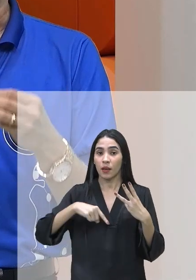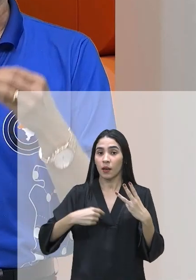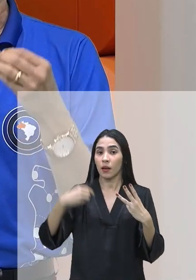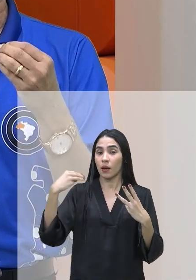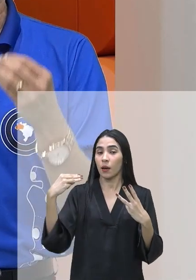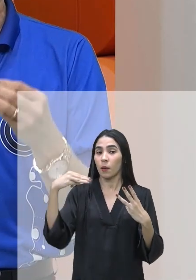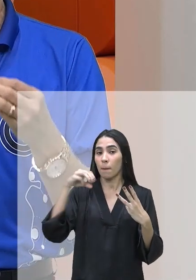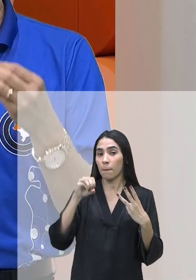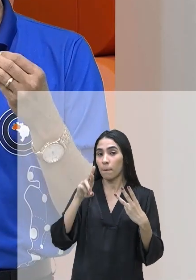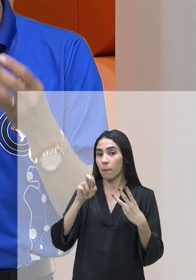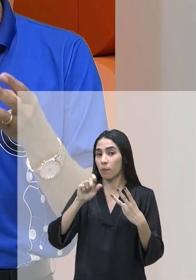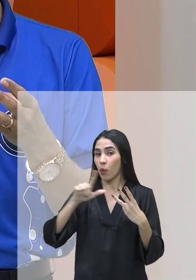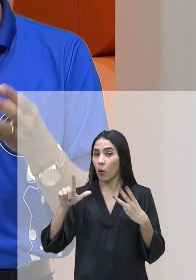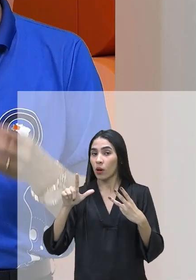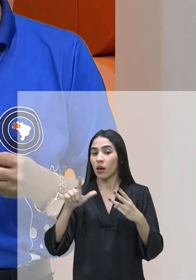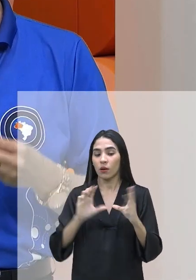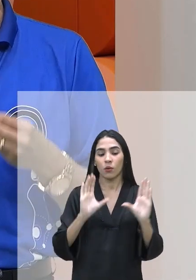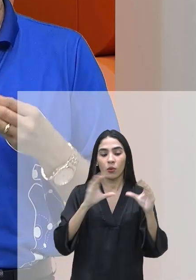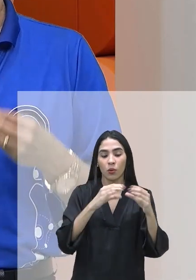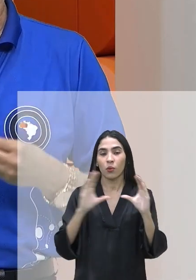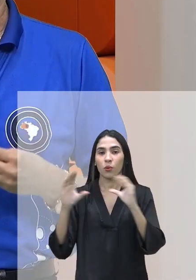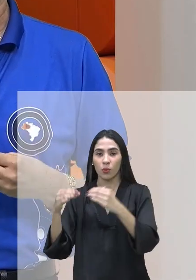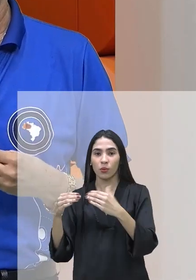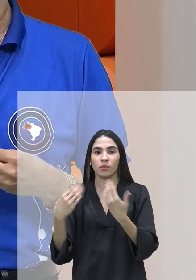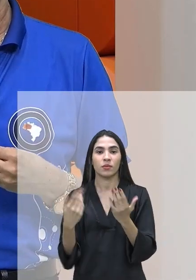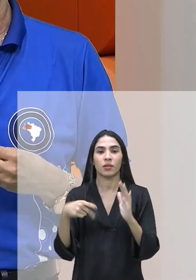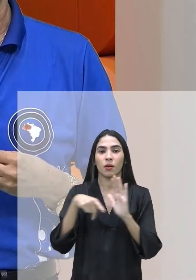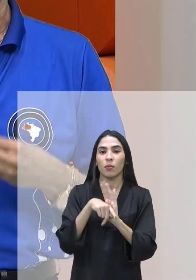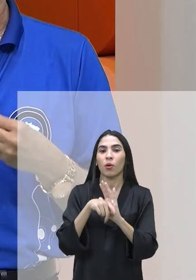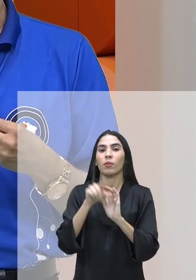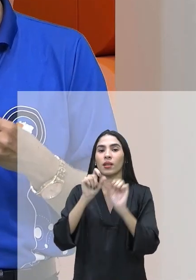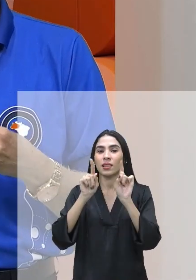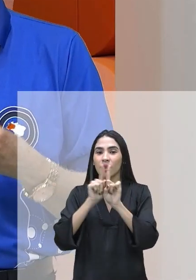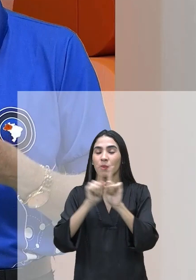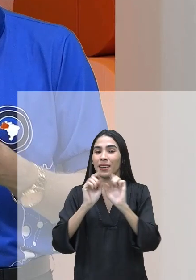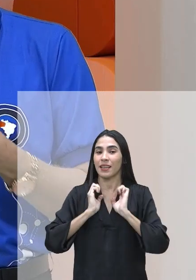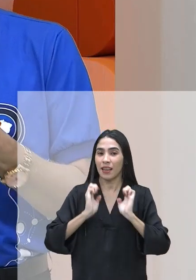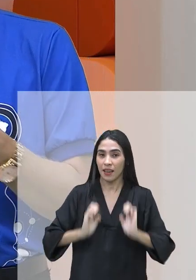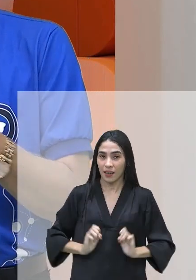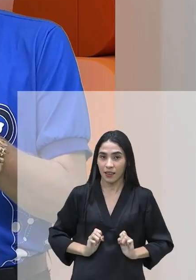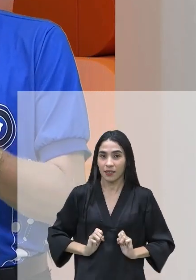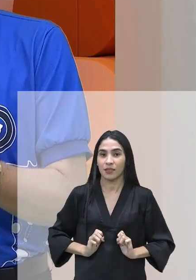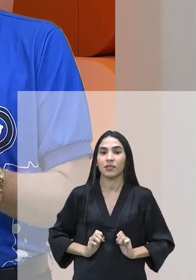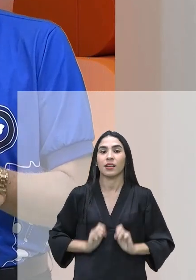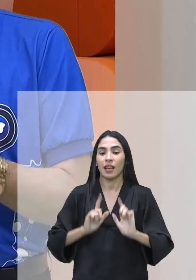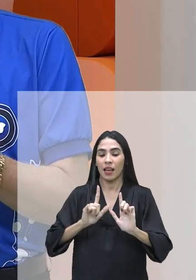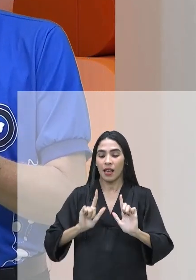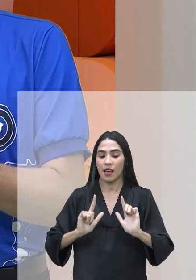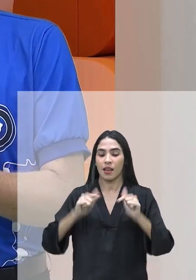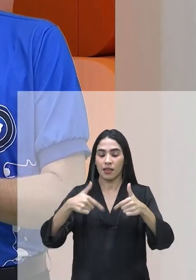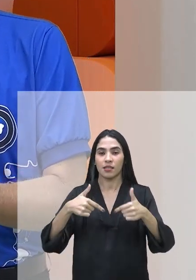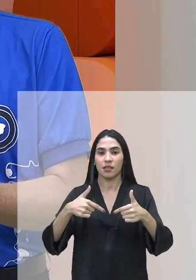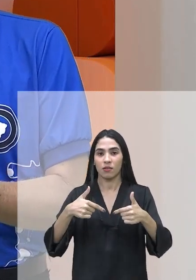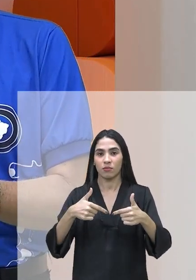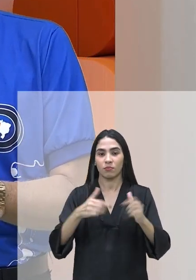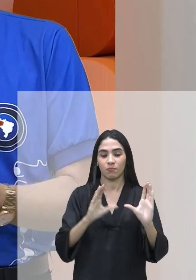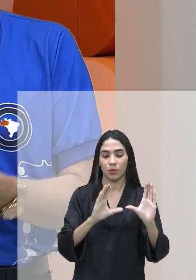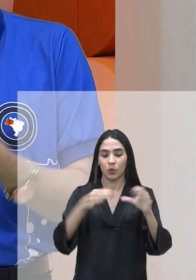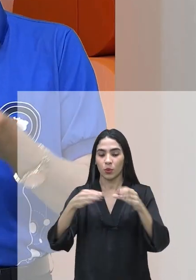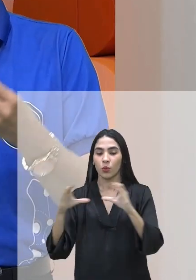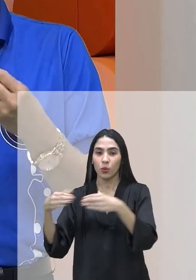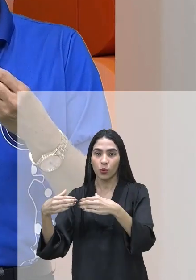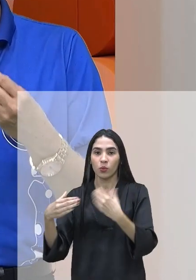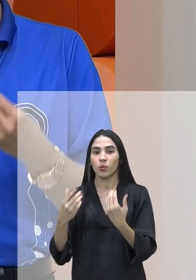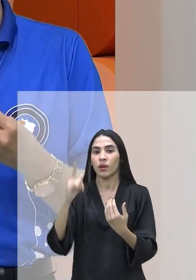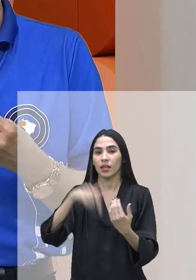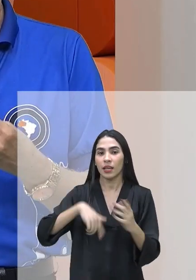moral daquela classe e a própria conduta, que é a ação daquele indivíduo, que